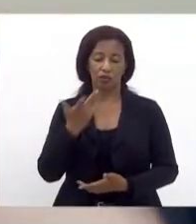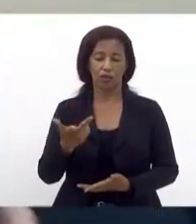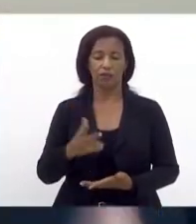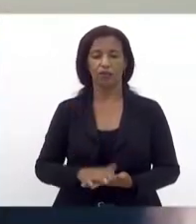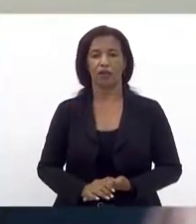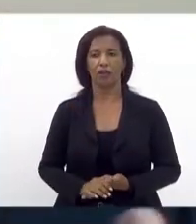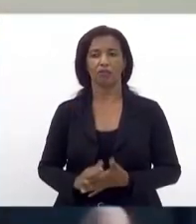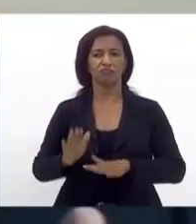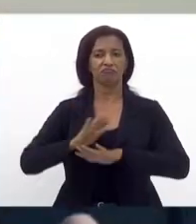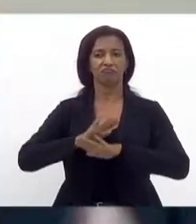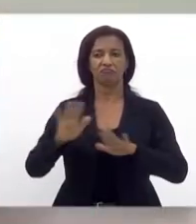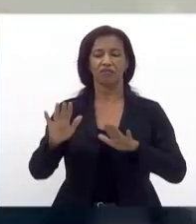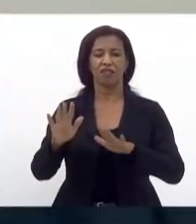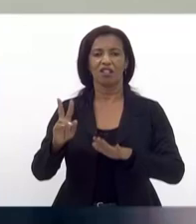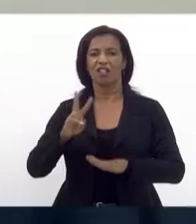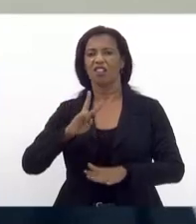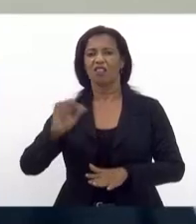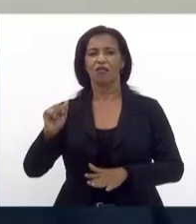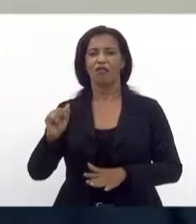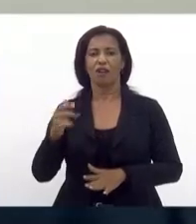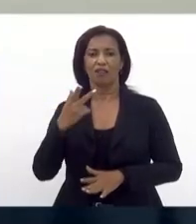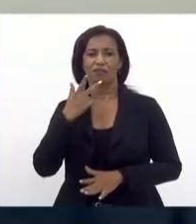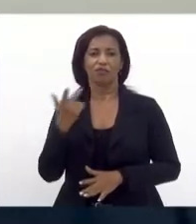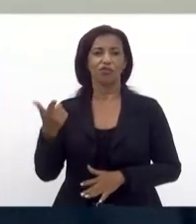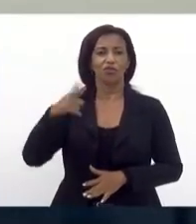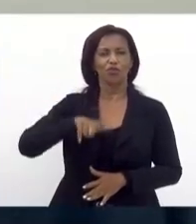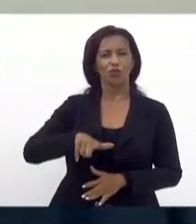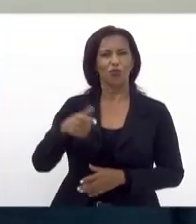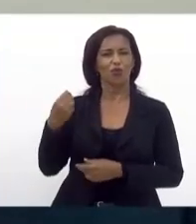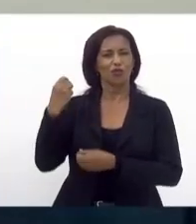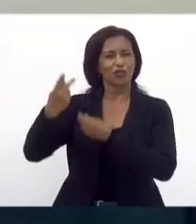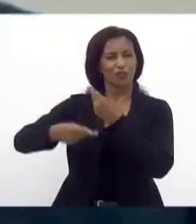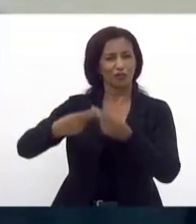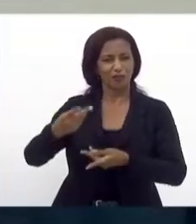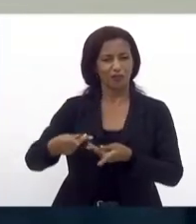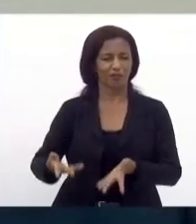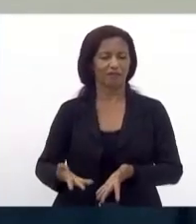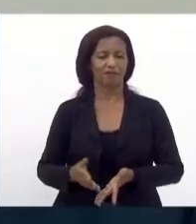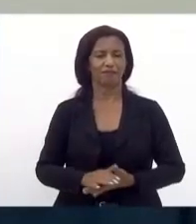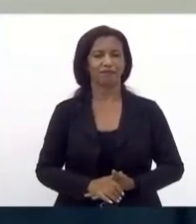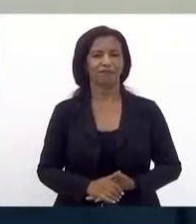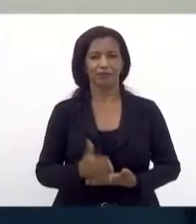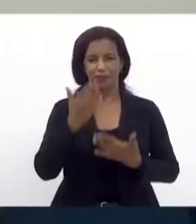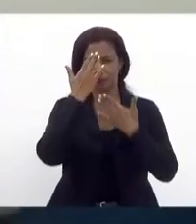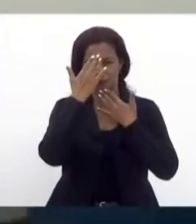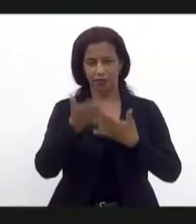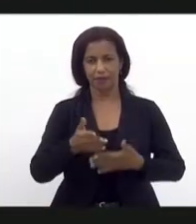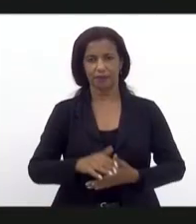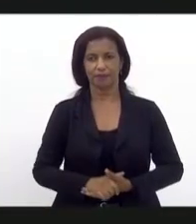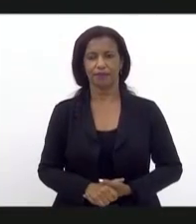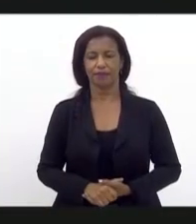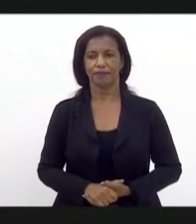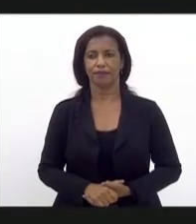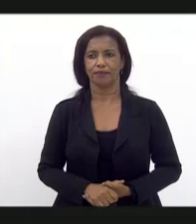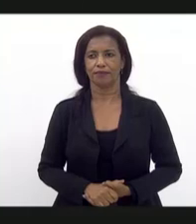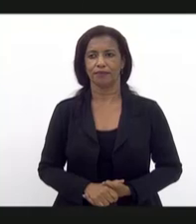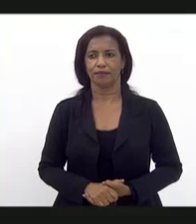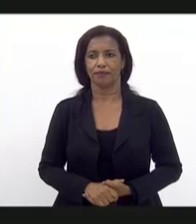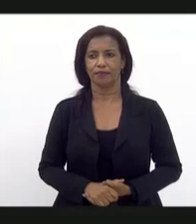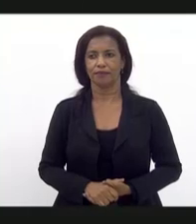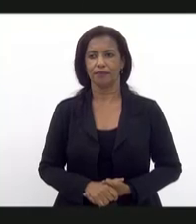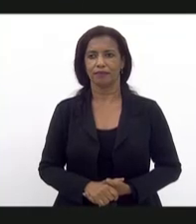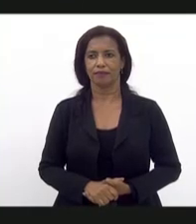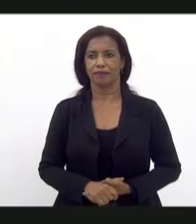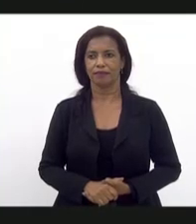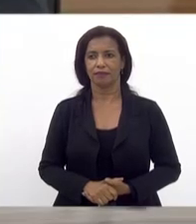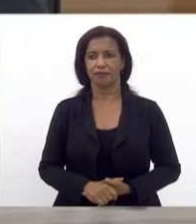colocar, não vale pisar novamente naquilo que já foi dito com muita propriedade. Obrigado, presidente. Obrigado,